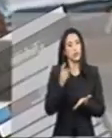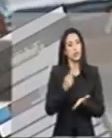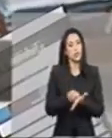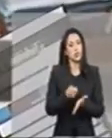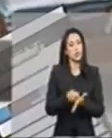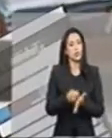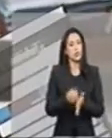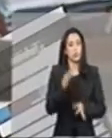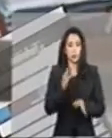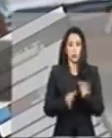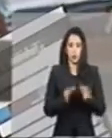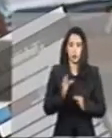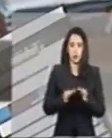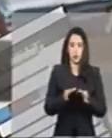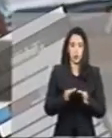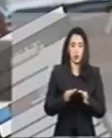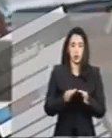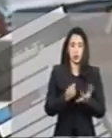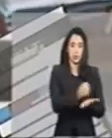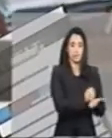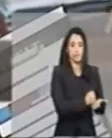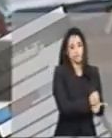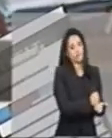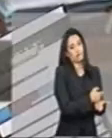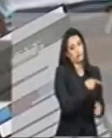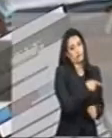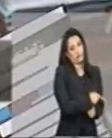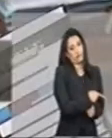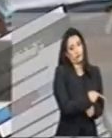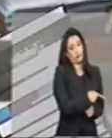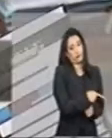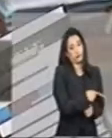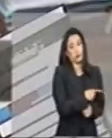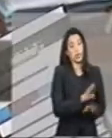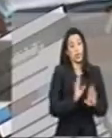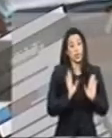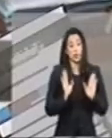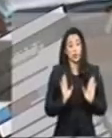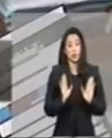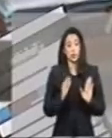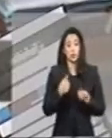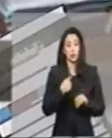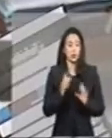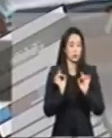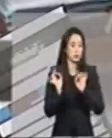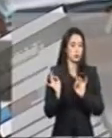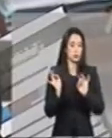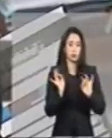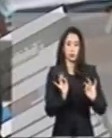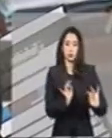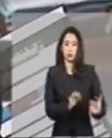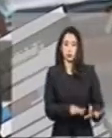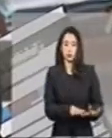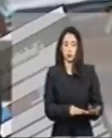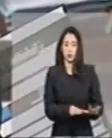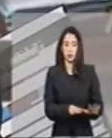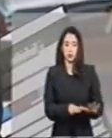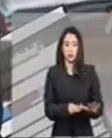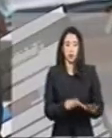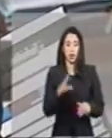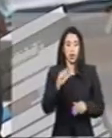juízo, né, de primeira instância, portanto, né, declino, presidente, quanto a cautelar,